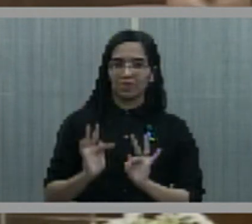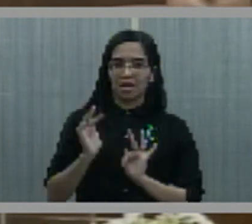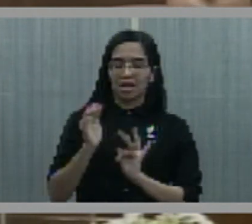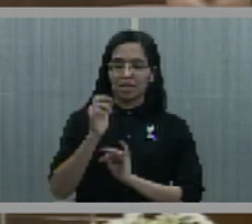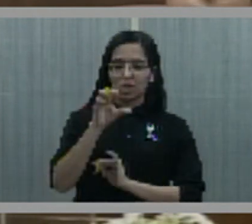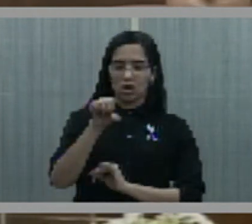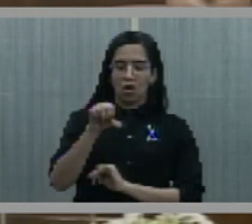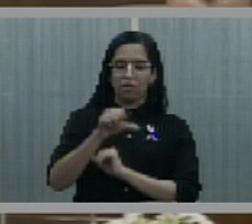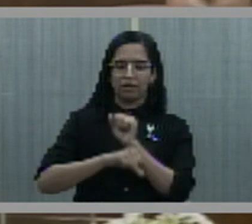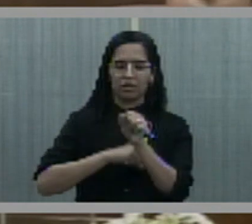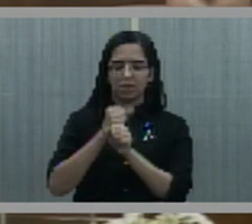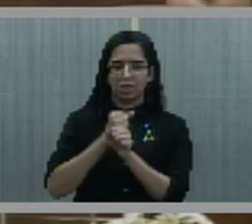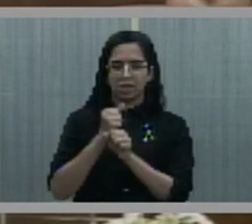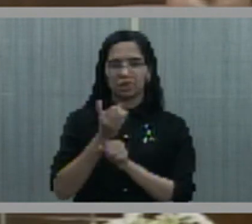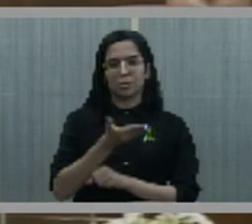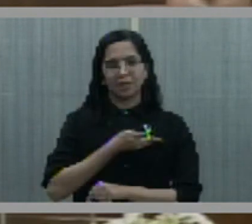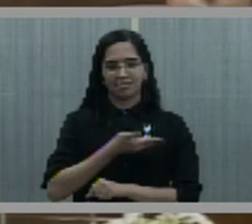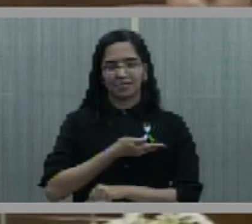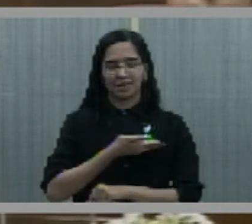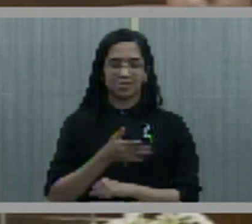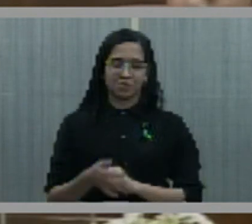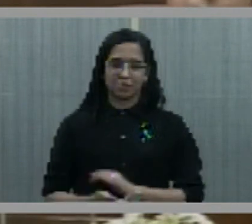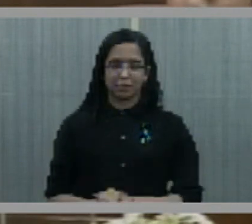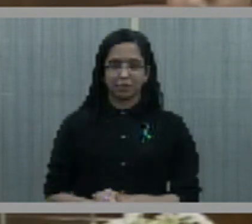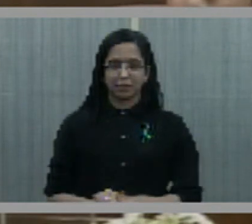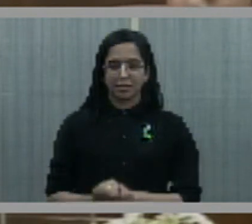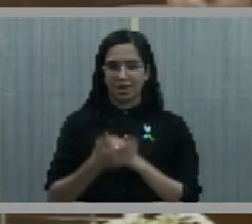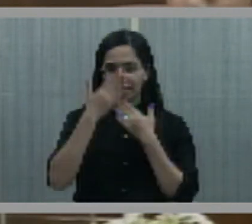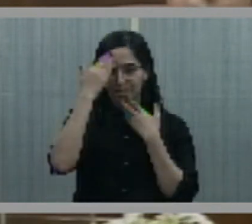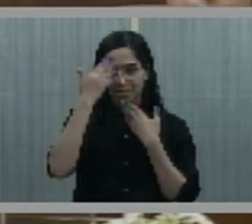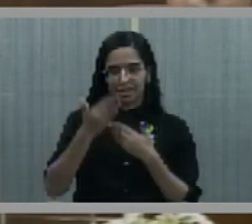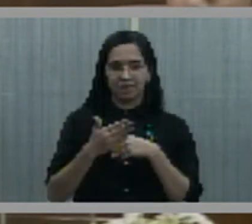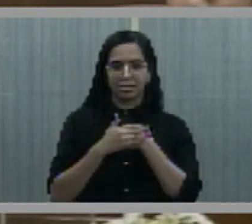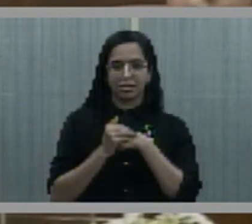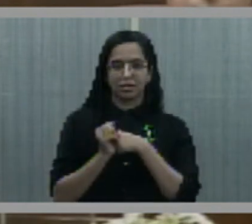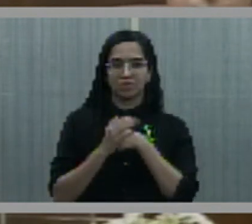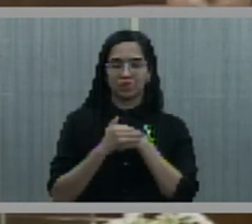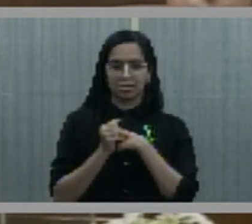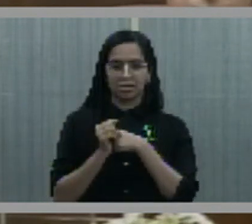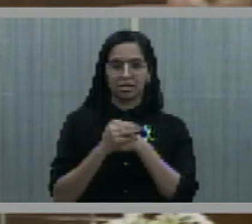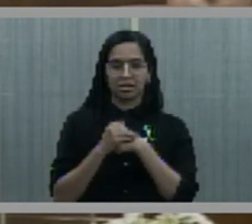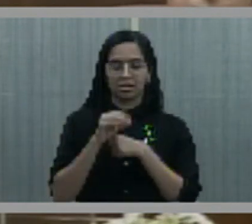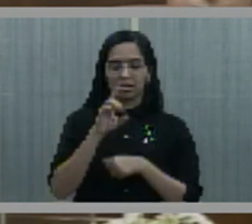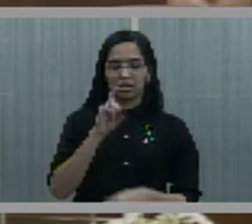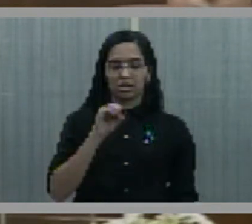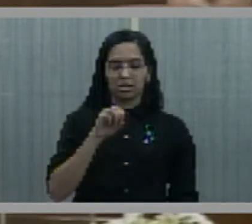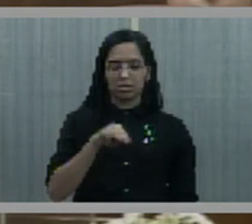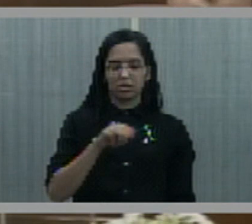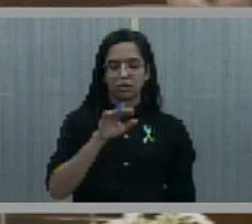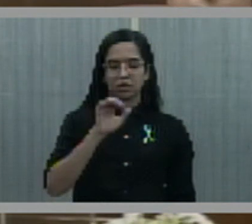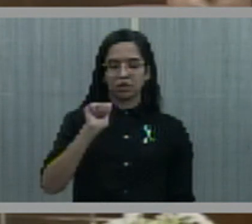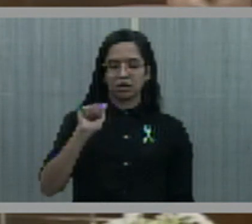9 anos em fraterna amizade. Agradeço de maneira carinhosa ainda a Dom Alfredo Schaffler, bispo emérito de